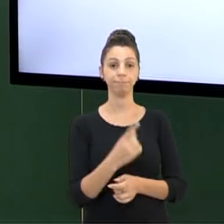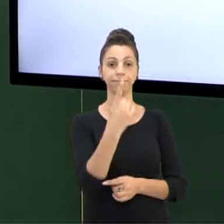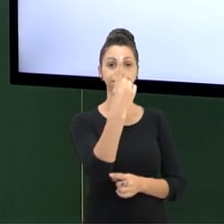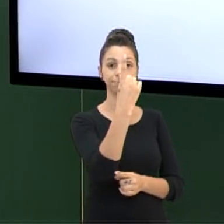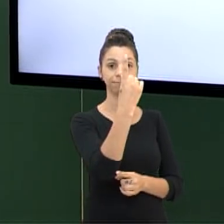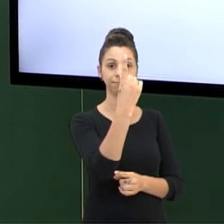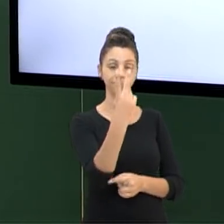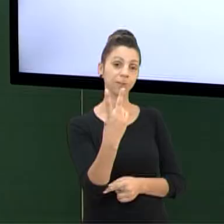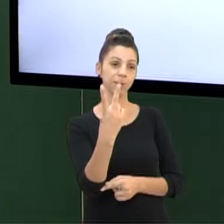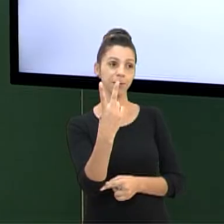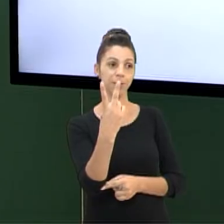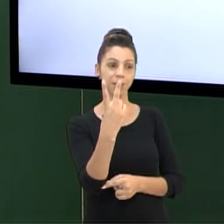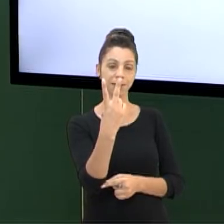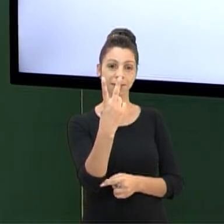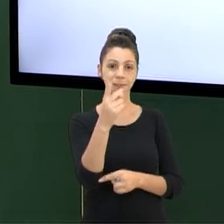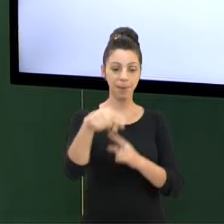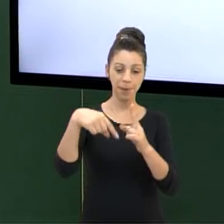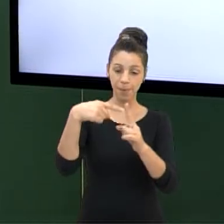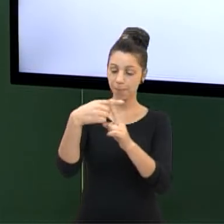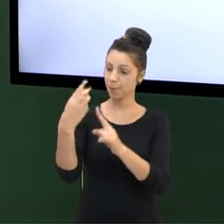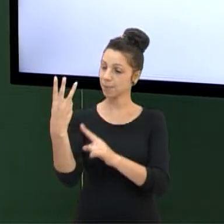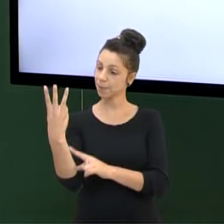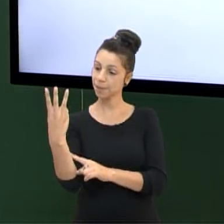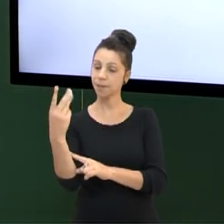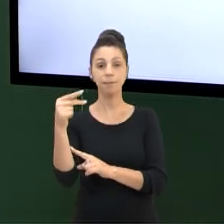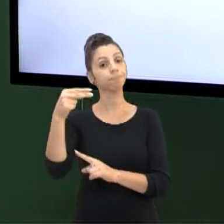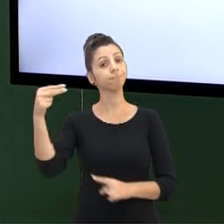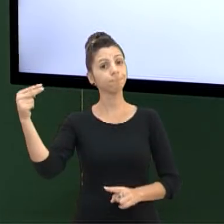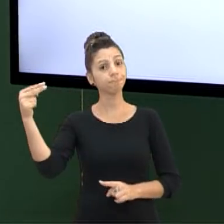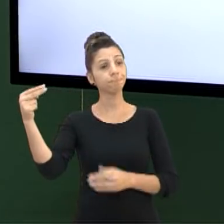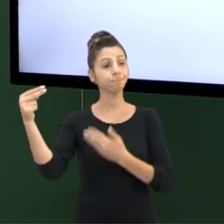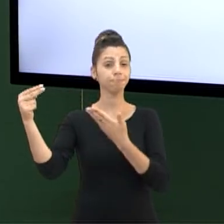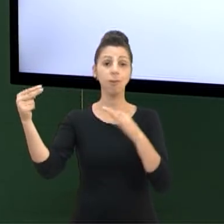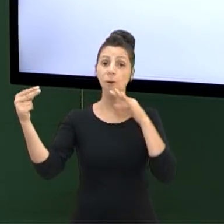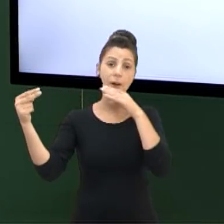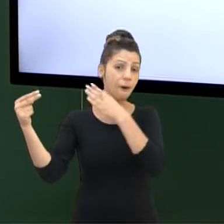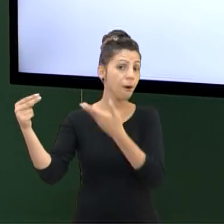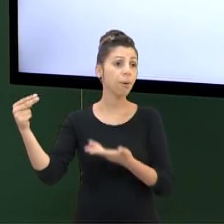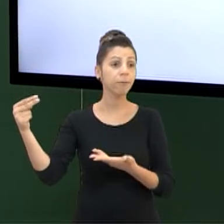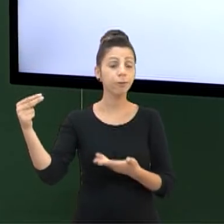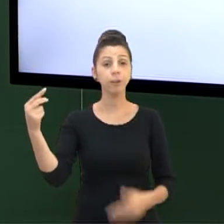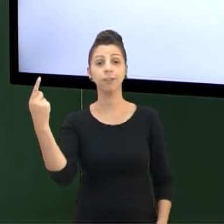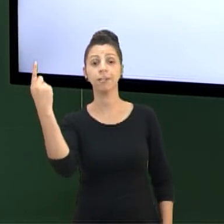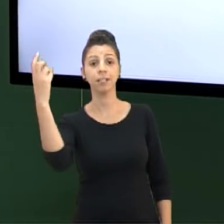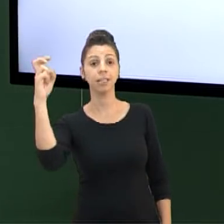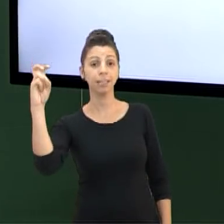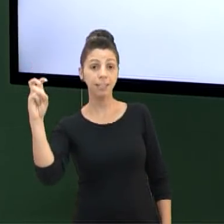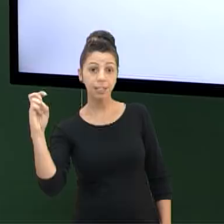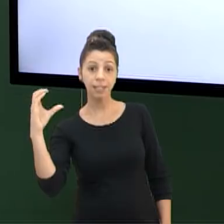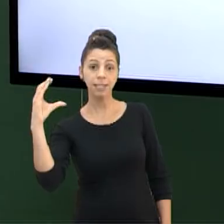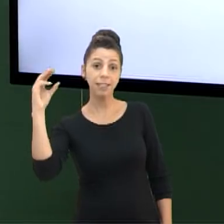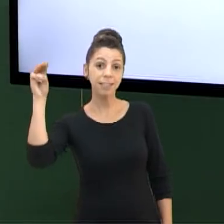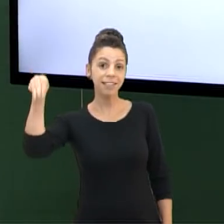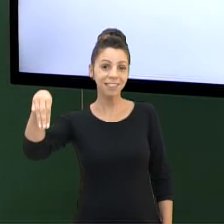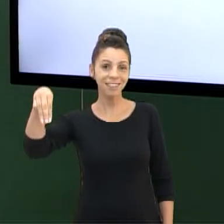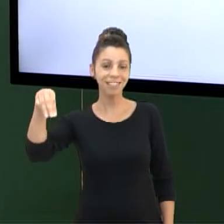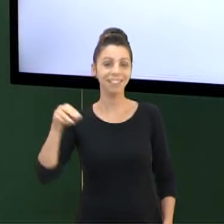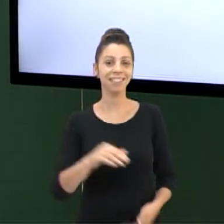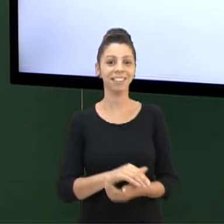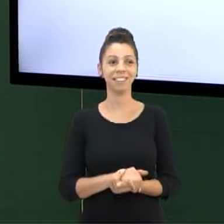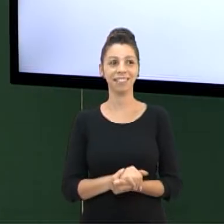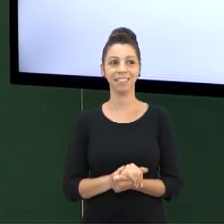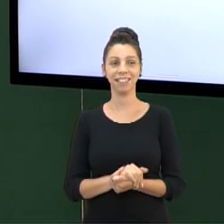mais 3. 12 mais 3 é quanto? Claro, 15 centímetros. O